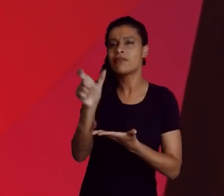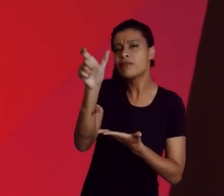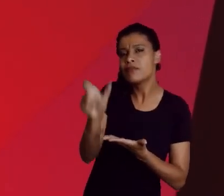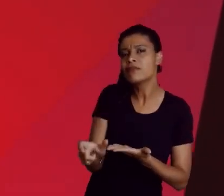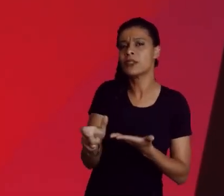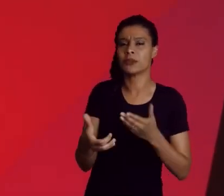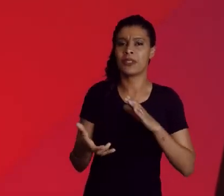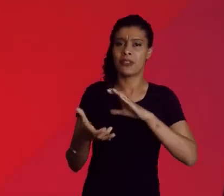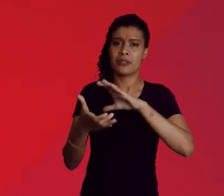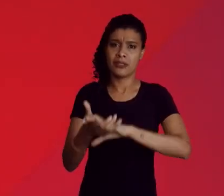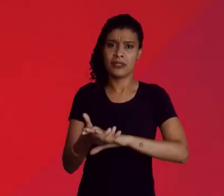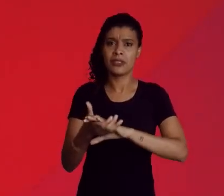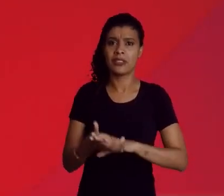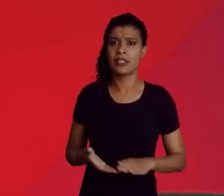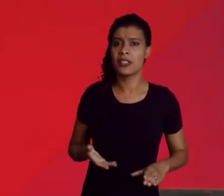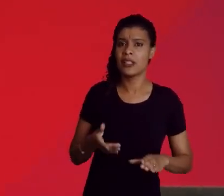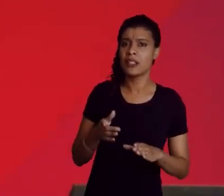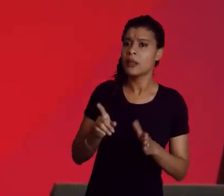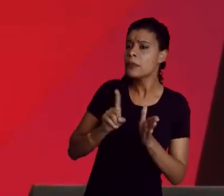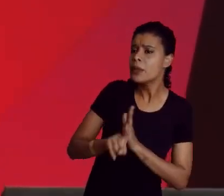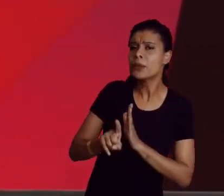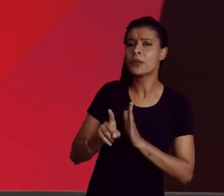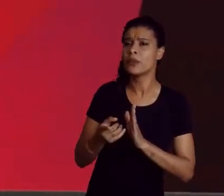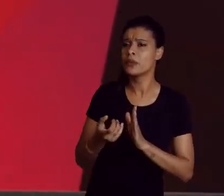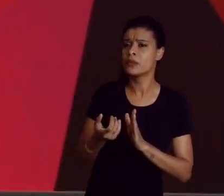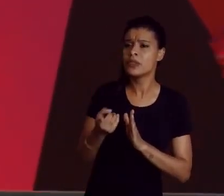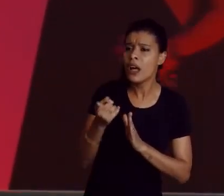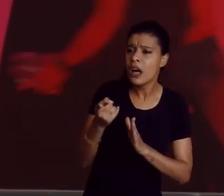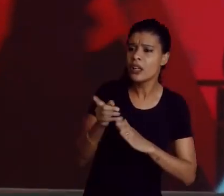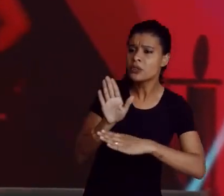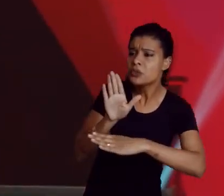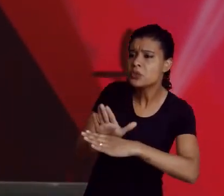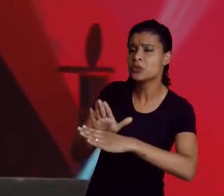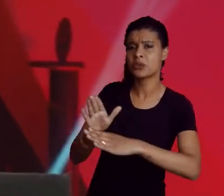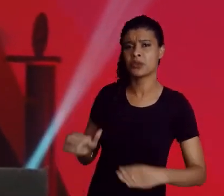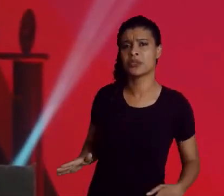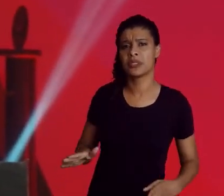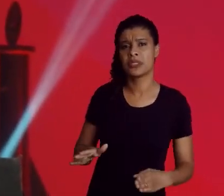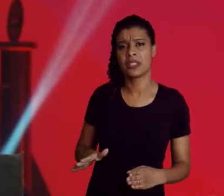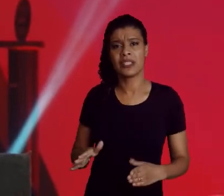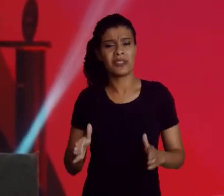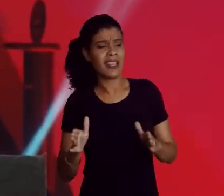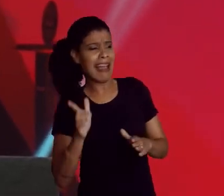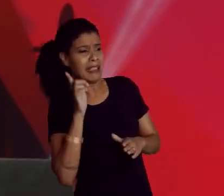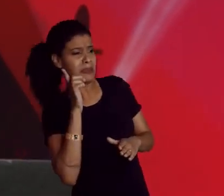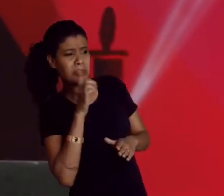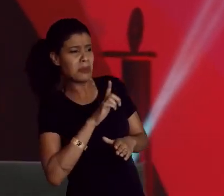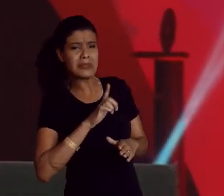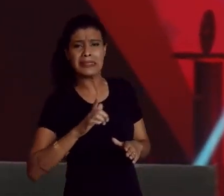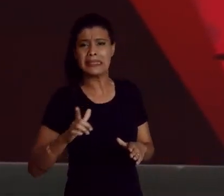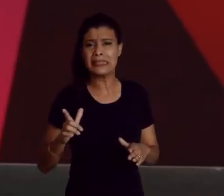Descubra a maneira, se precisa de ajuda, não se hesite, não fale, ah, eu não consigo, eu tenho problema nessa área. Ô,